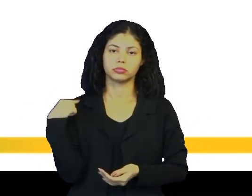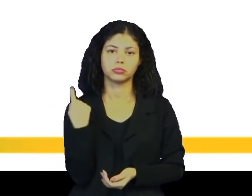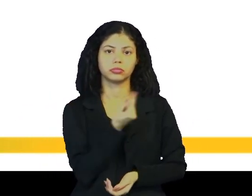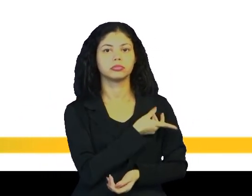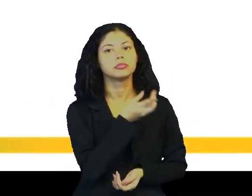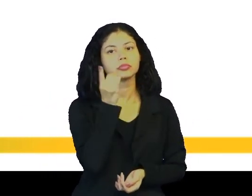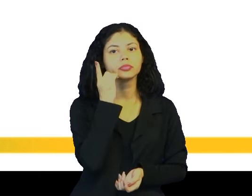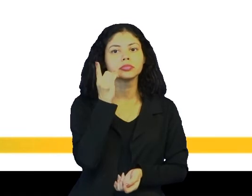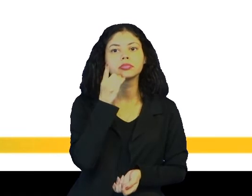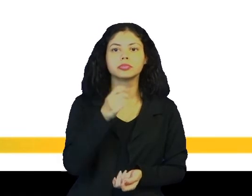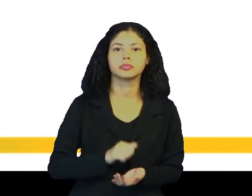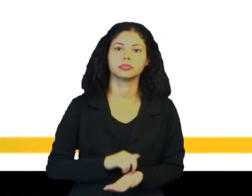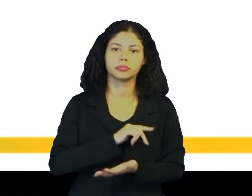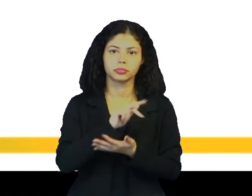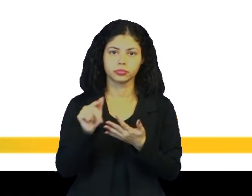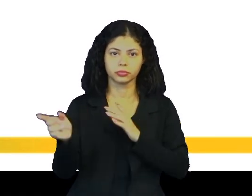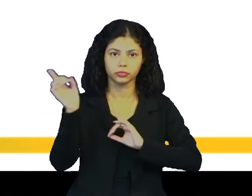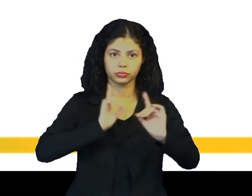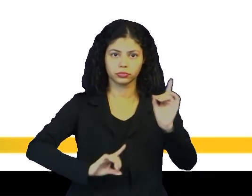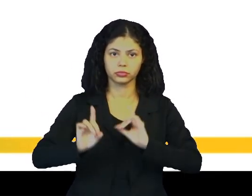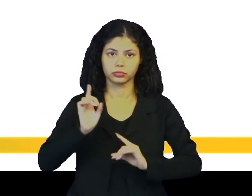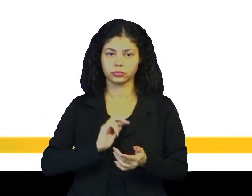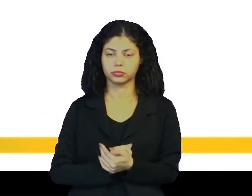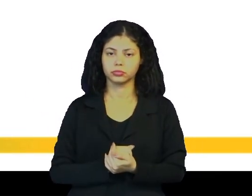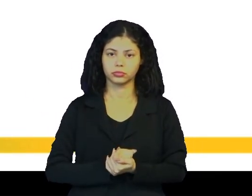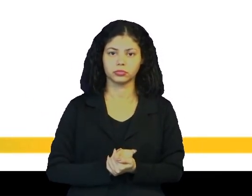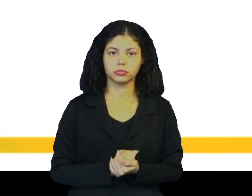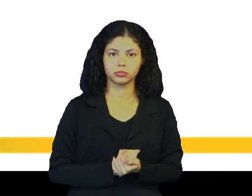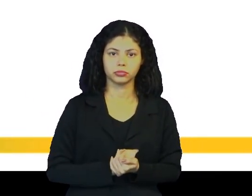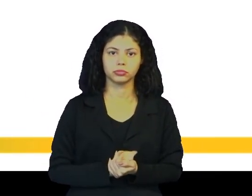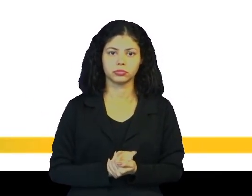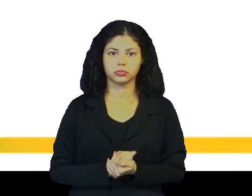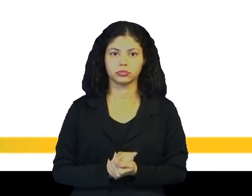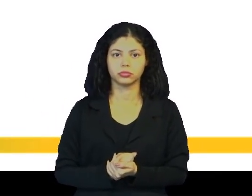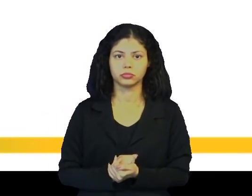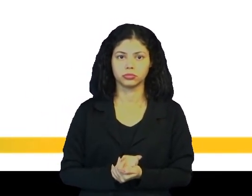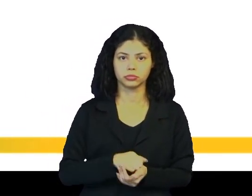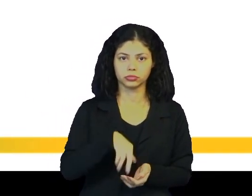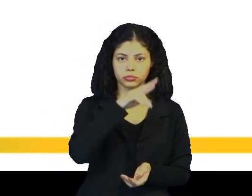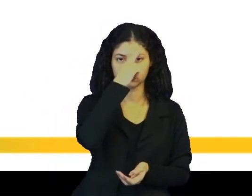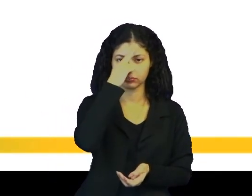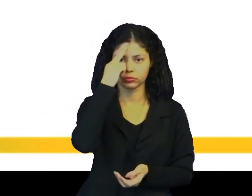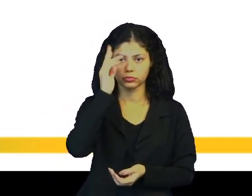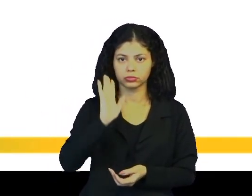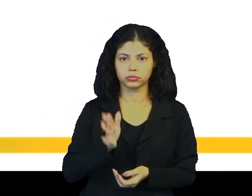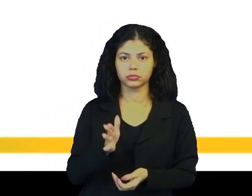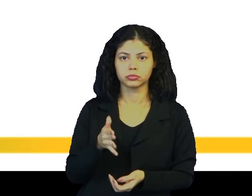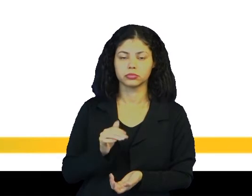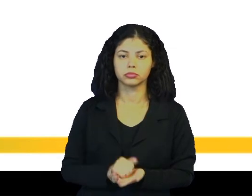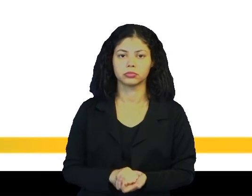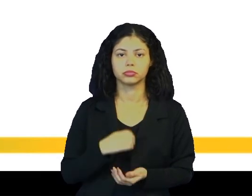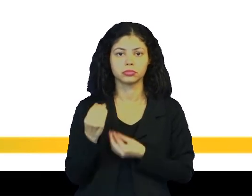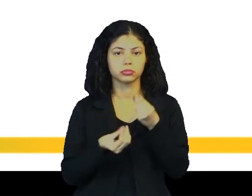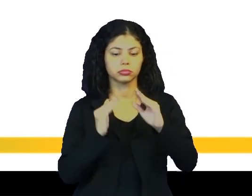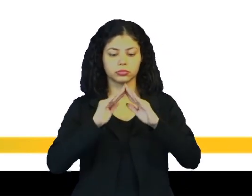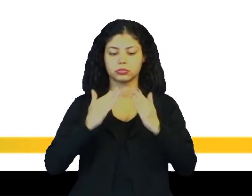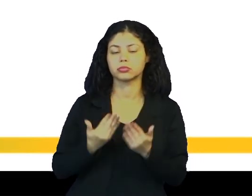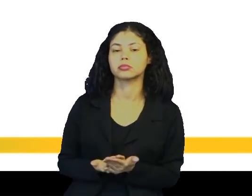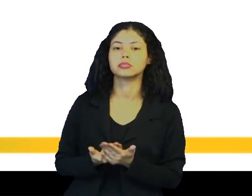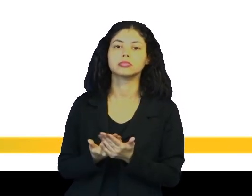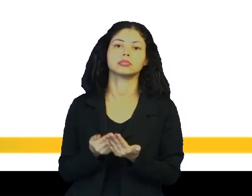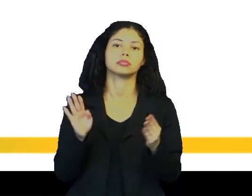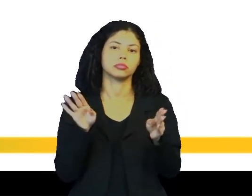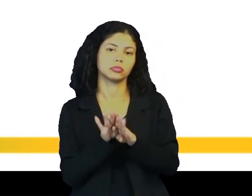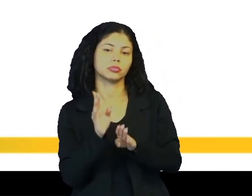dia a dia, a gente conhece vários deuses, muito também pelas histórias que a gente já ouviu, tanto na escola